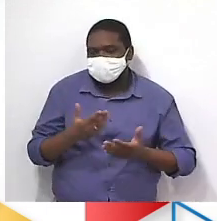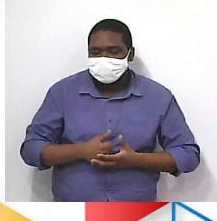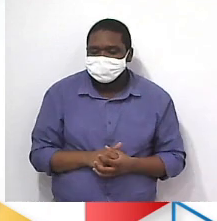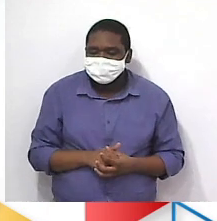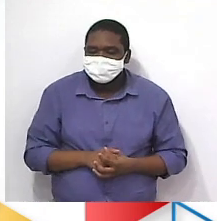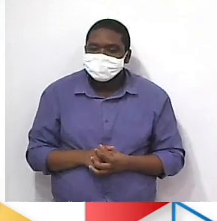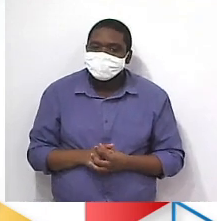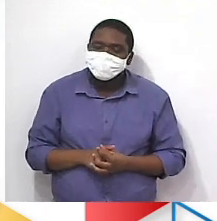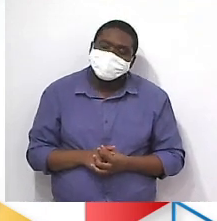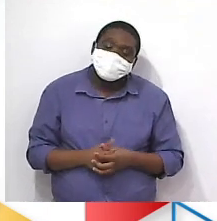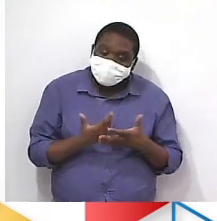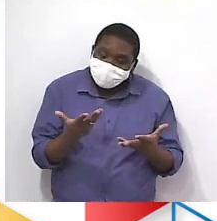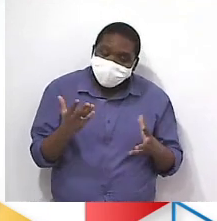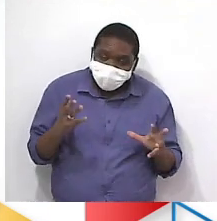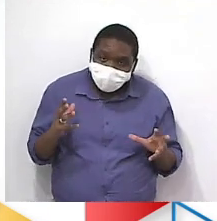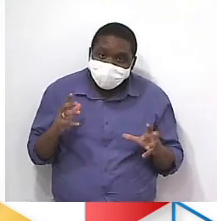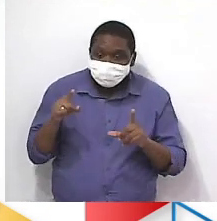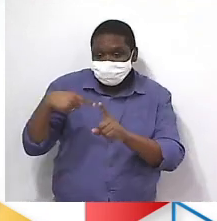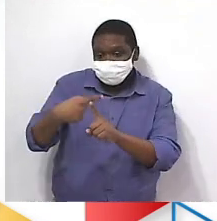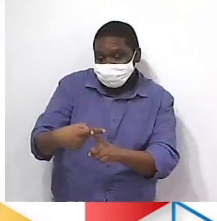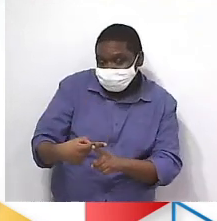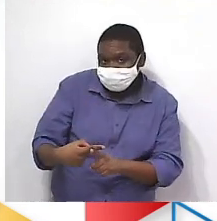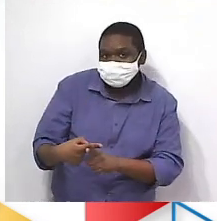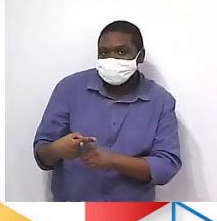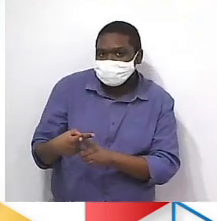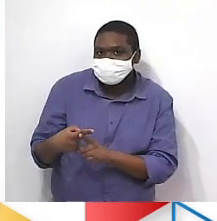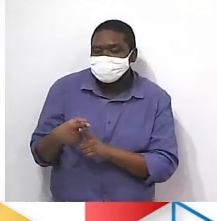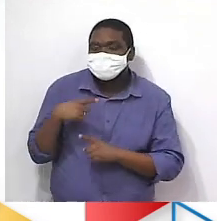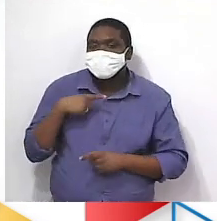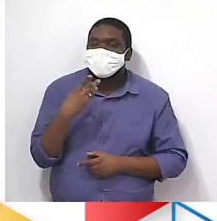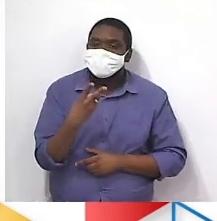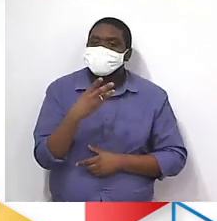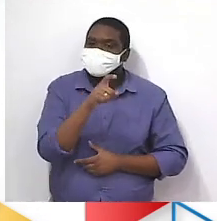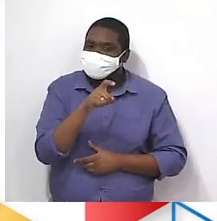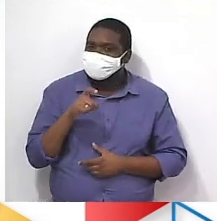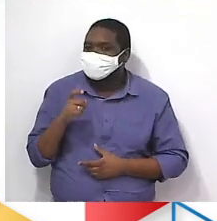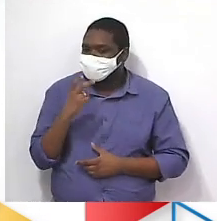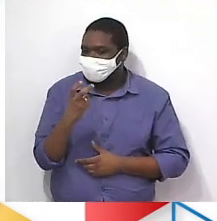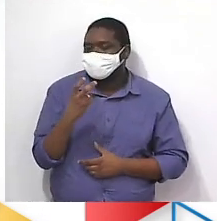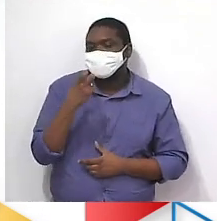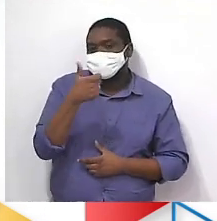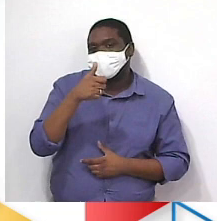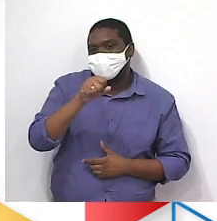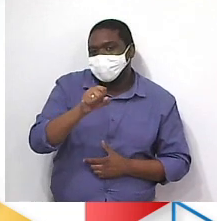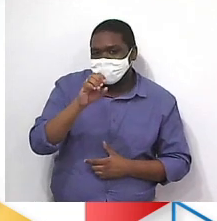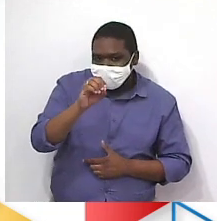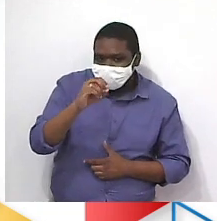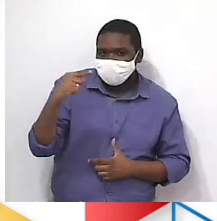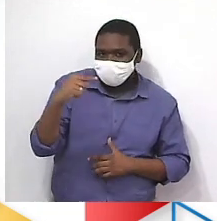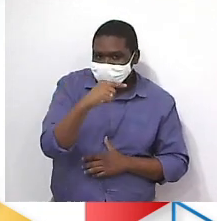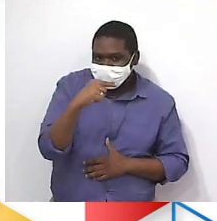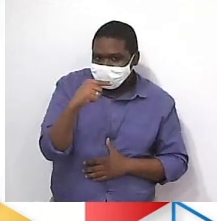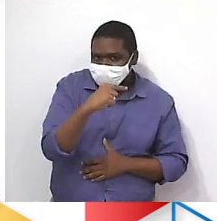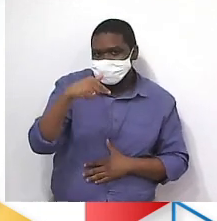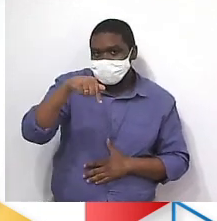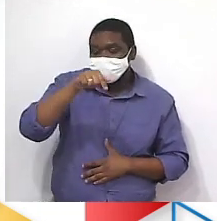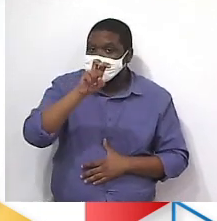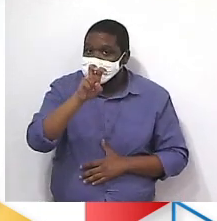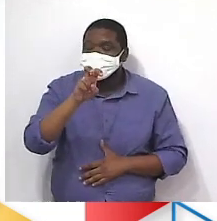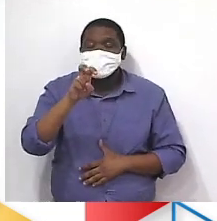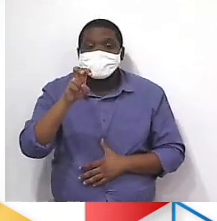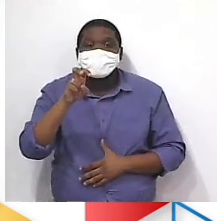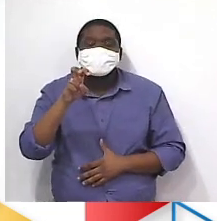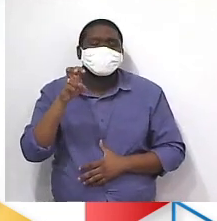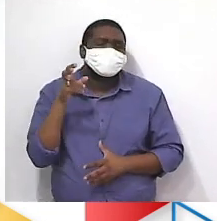Vamos lá. Somando, eu tenho 3x igual, e aí 180 menos 75, quanto é que vai